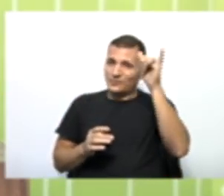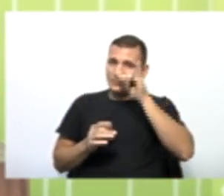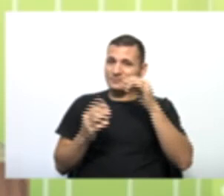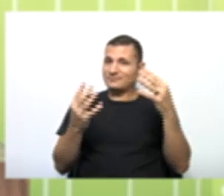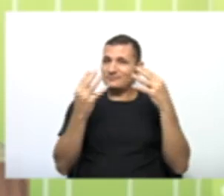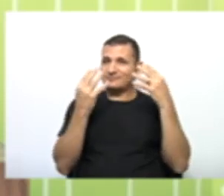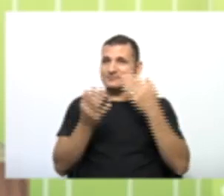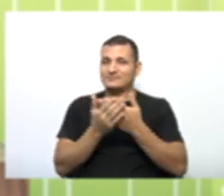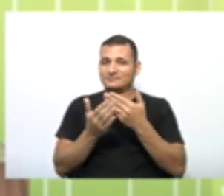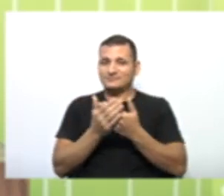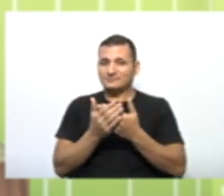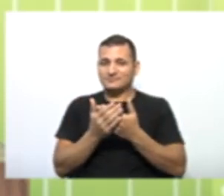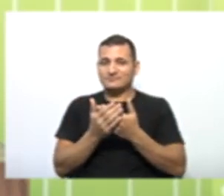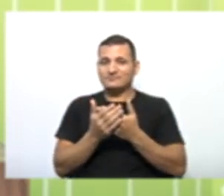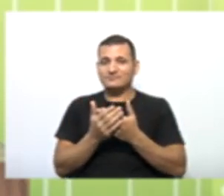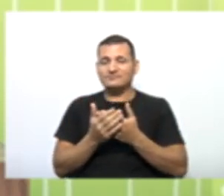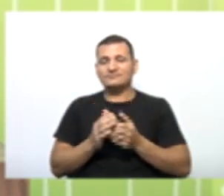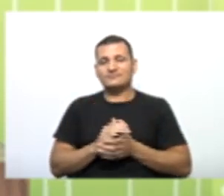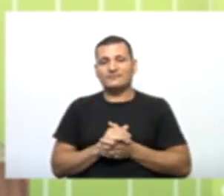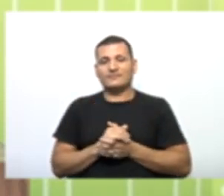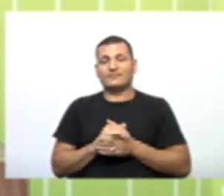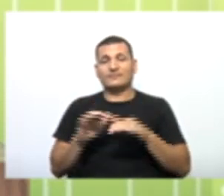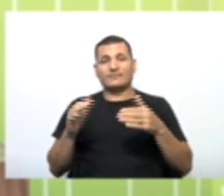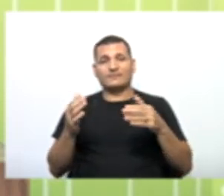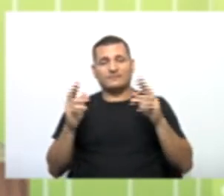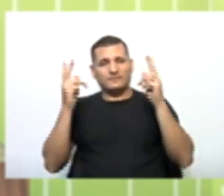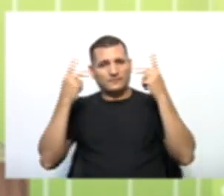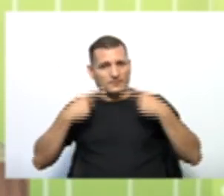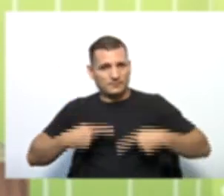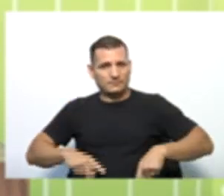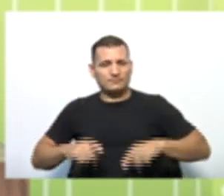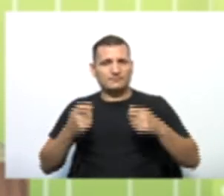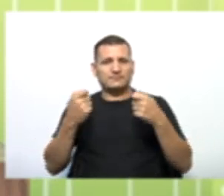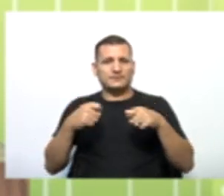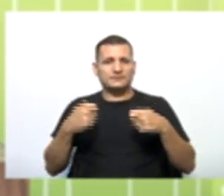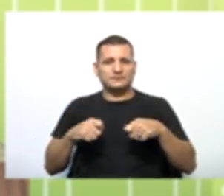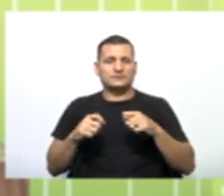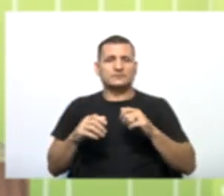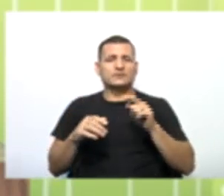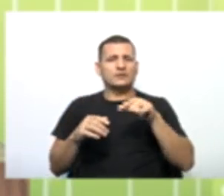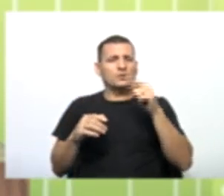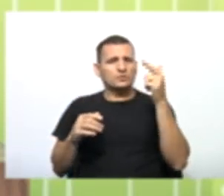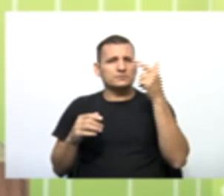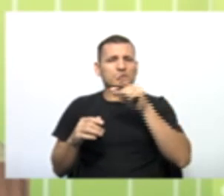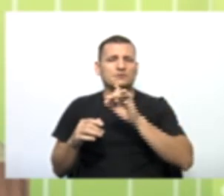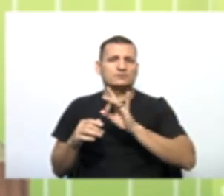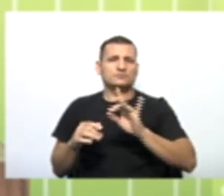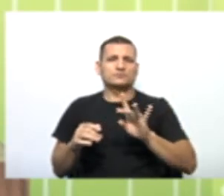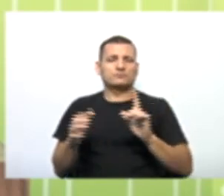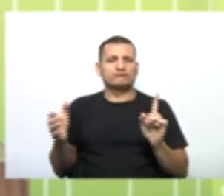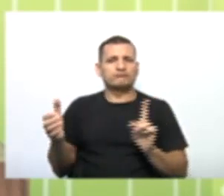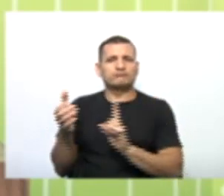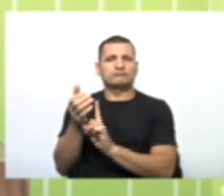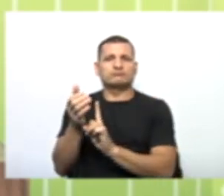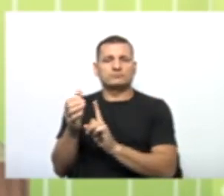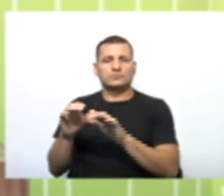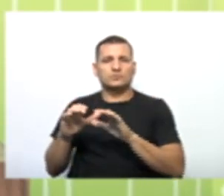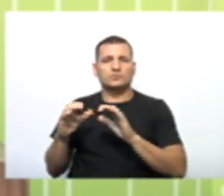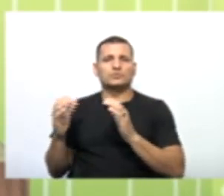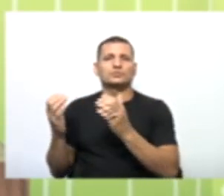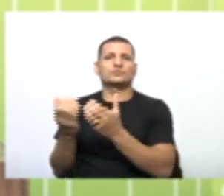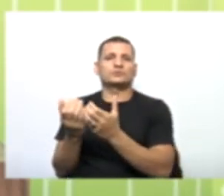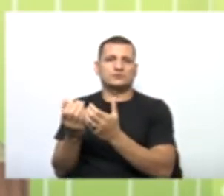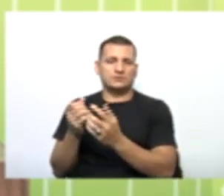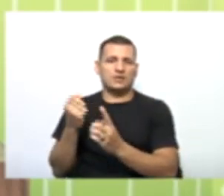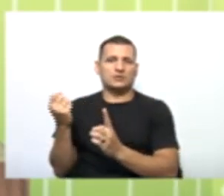aula. Mas então, nesse sentido, o ser humano precisa e só consegue viver em sociedade. E